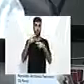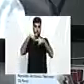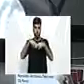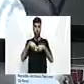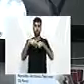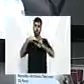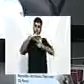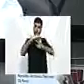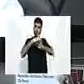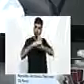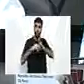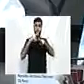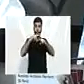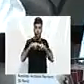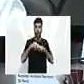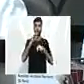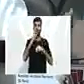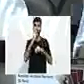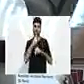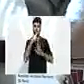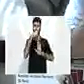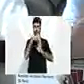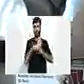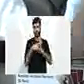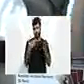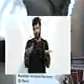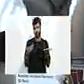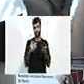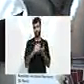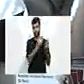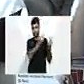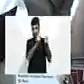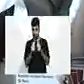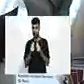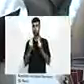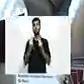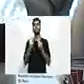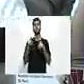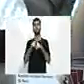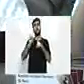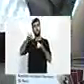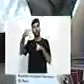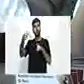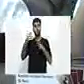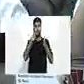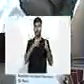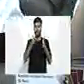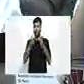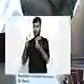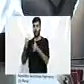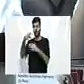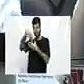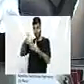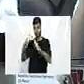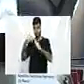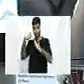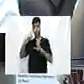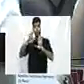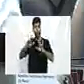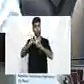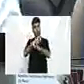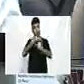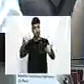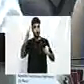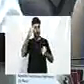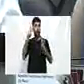justificativos pela demora disso desse projeto mesmo ter vindo para cá e depois dos trâmites que foi feito aqui mas população que